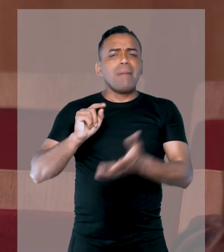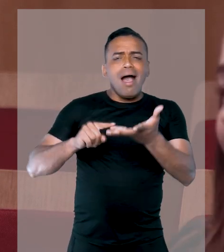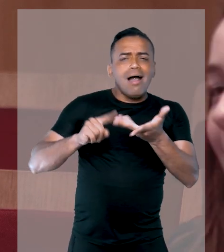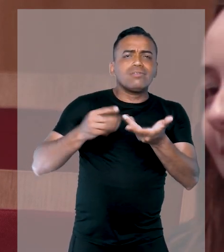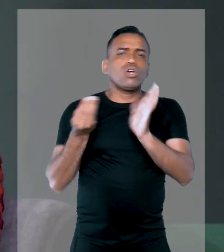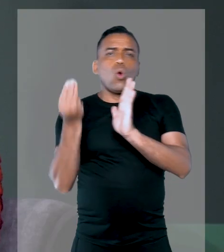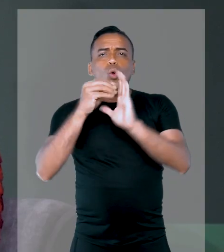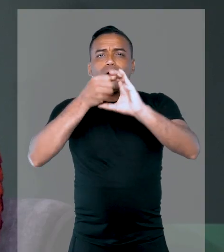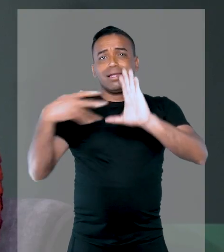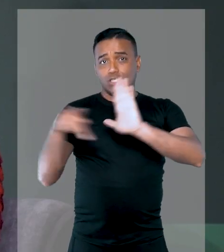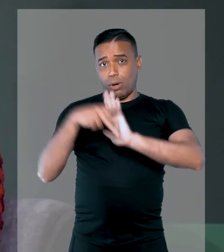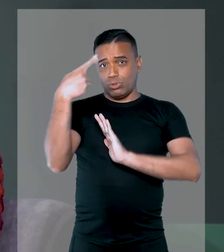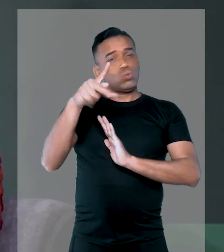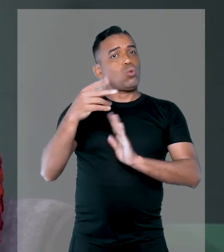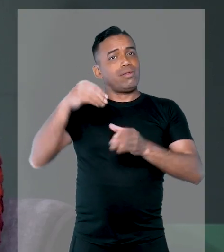Letícia?